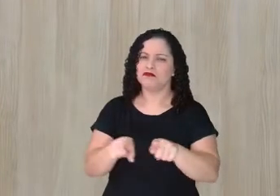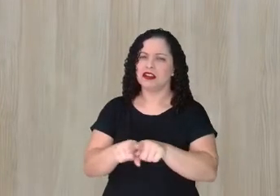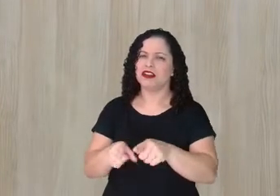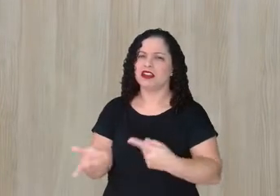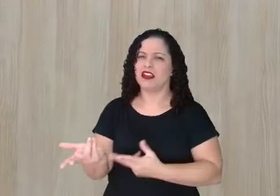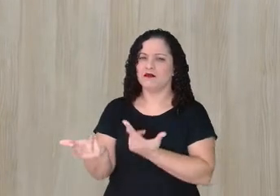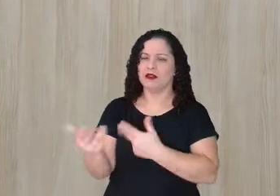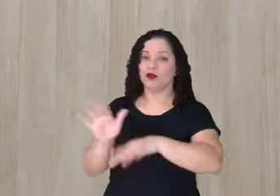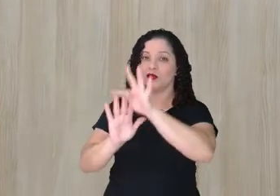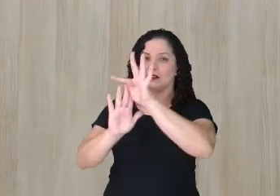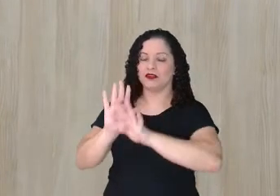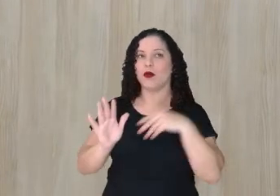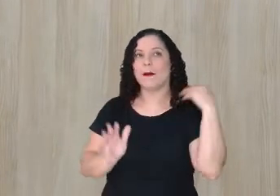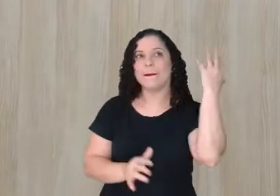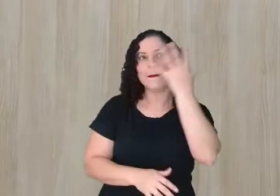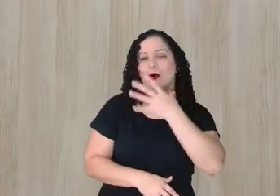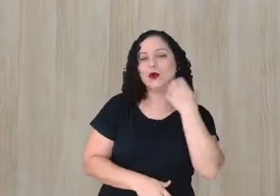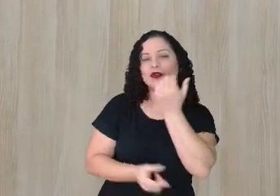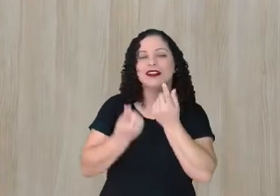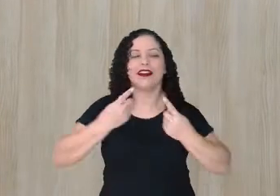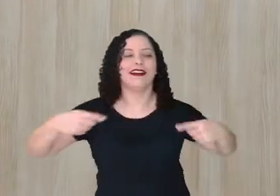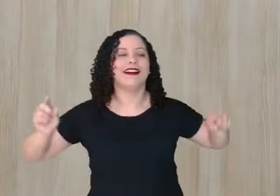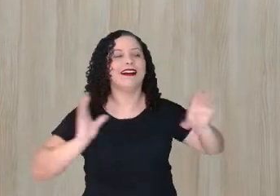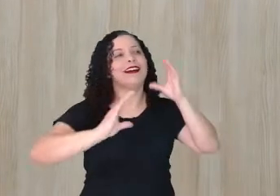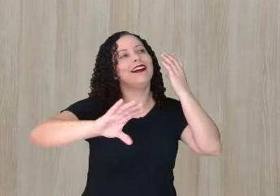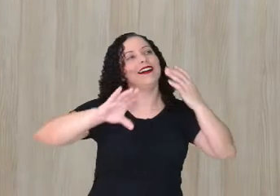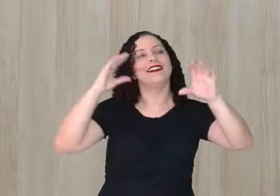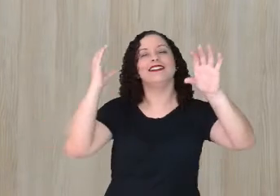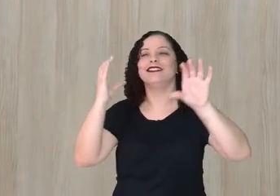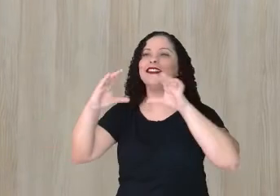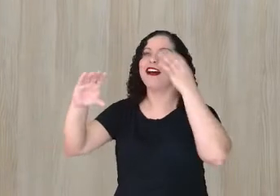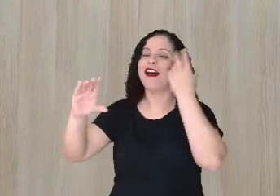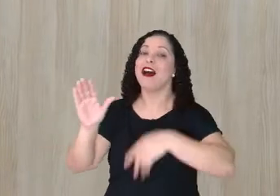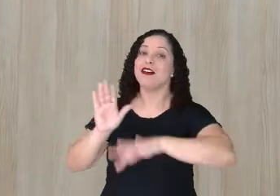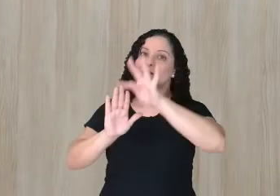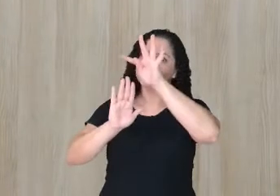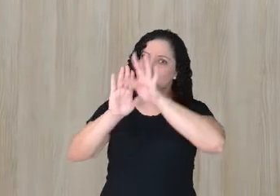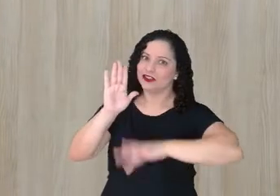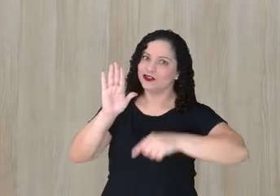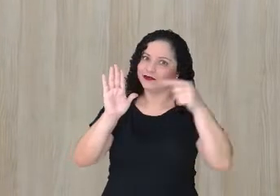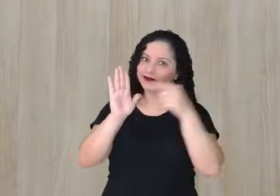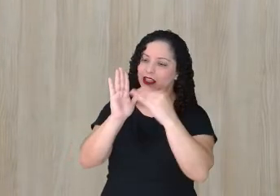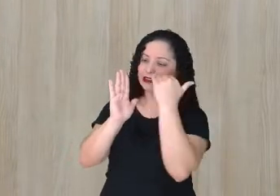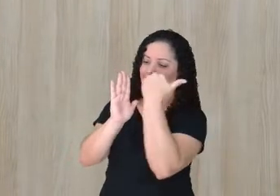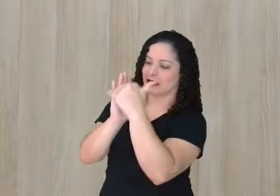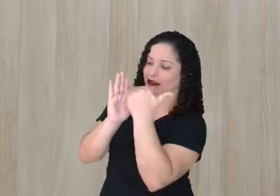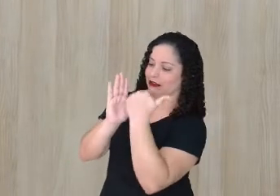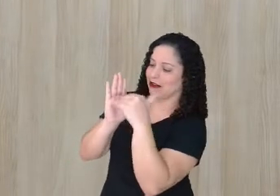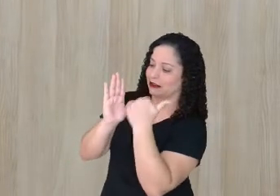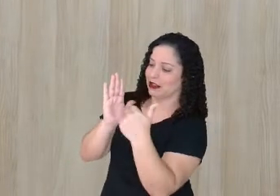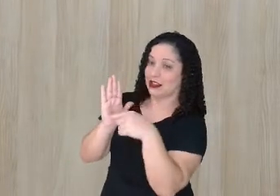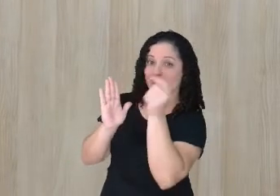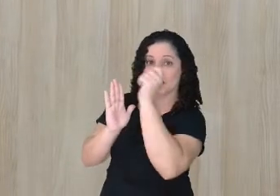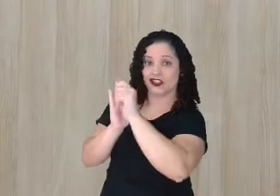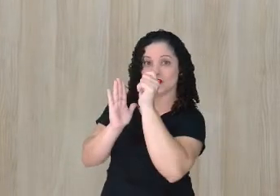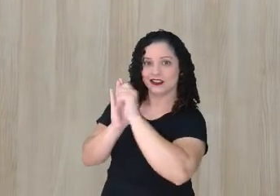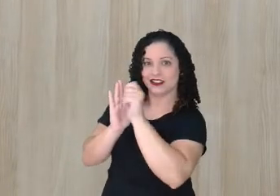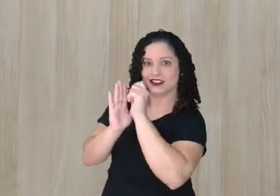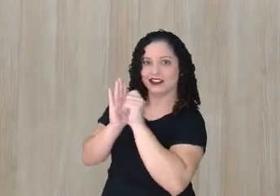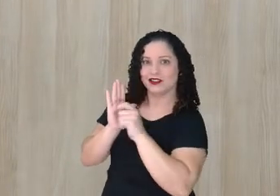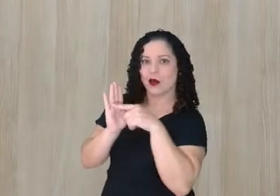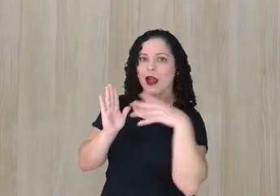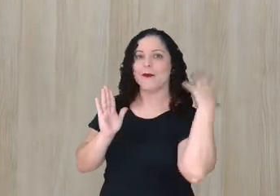quando você está cantando, é o texto, não é? Você está cantando o texto que foi escrito por